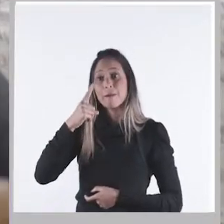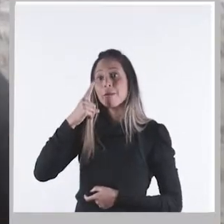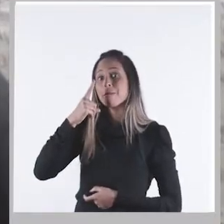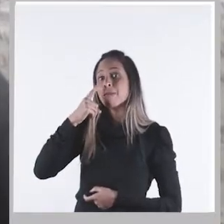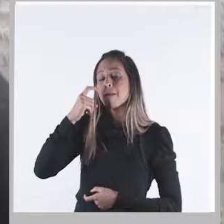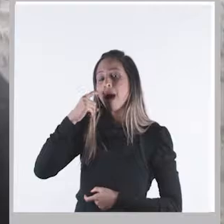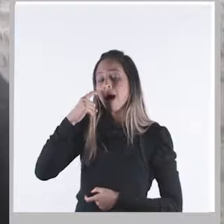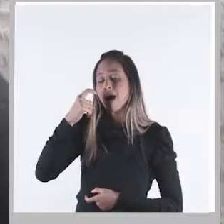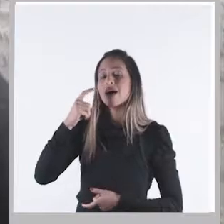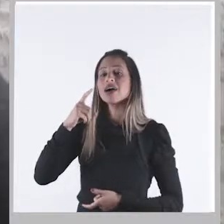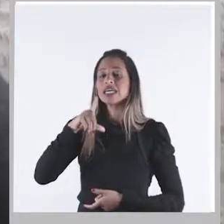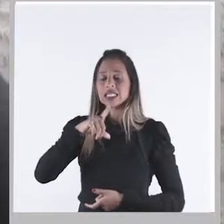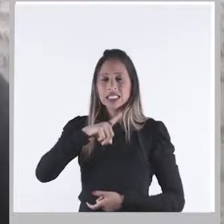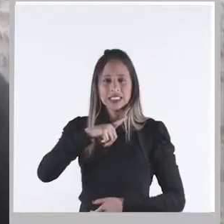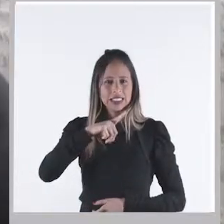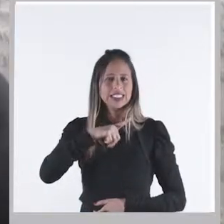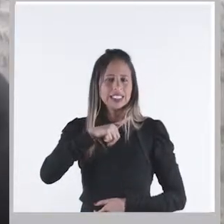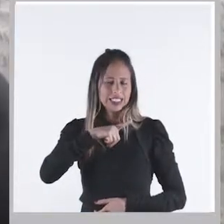teve uma